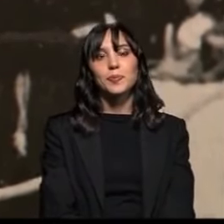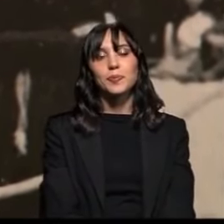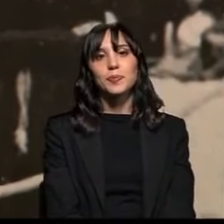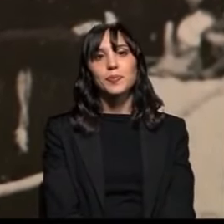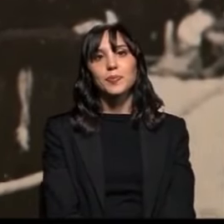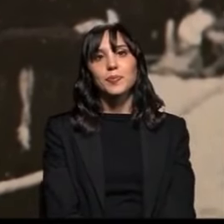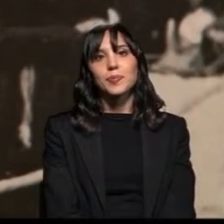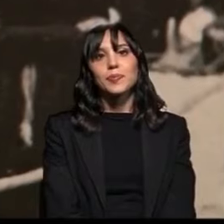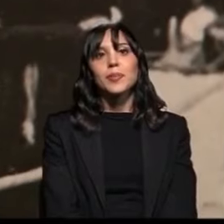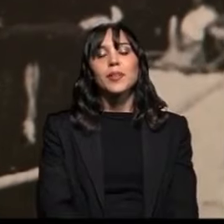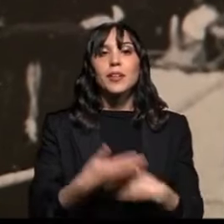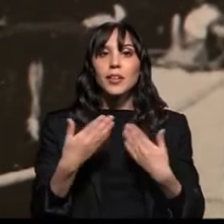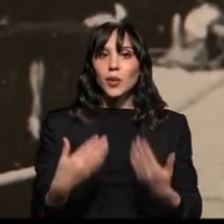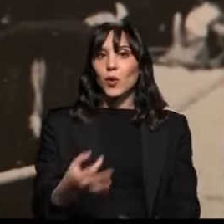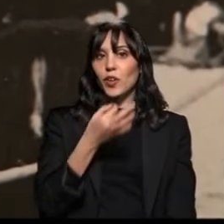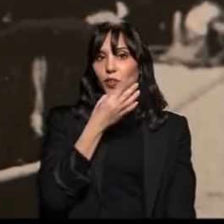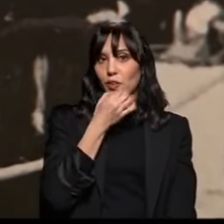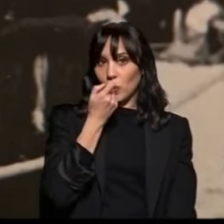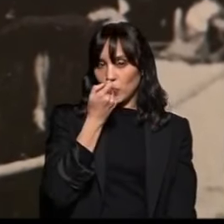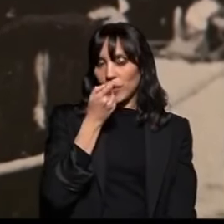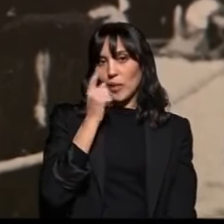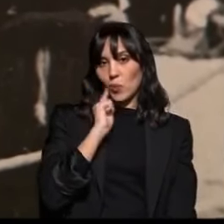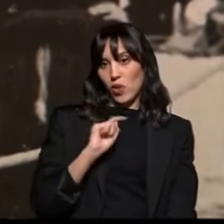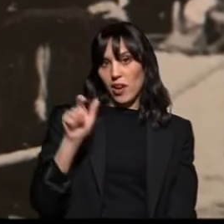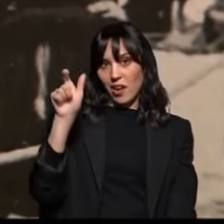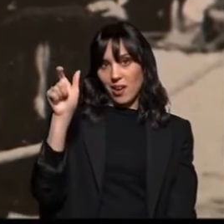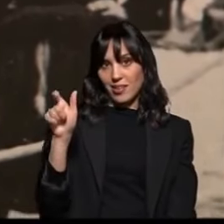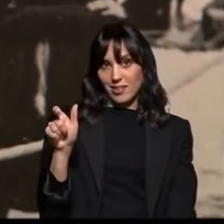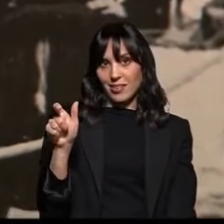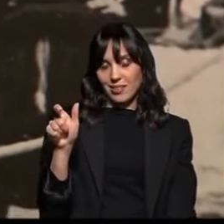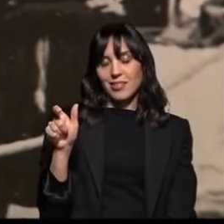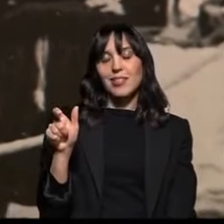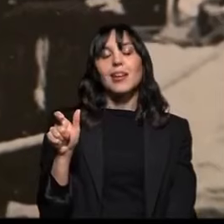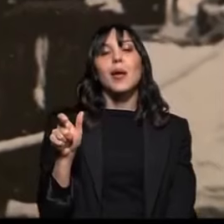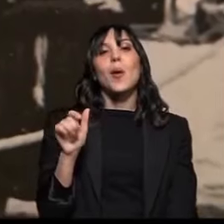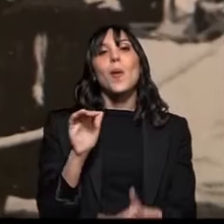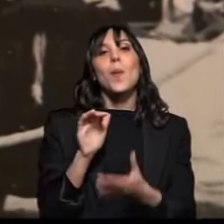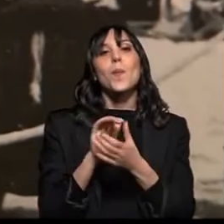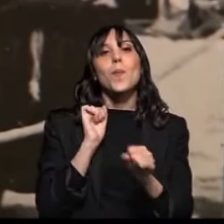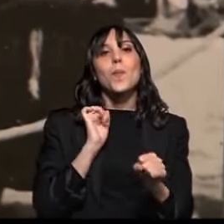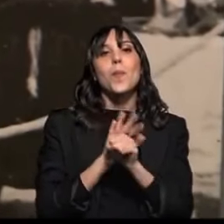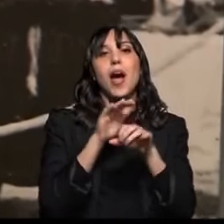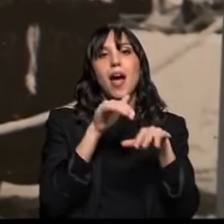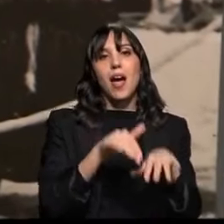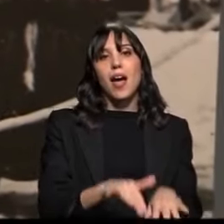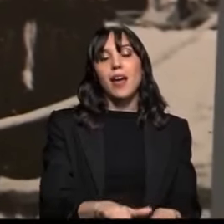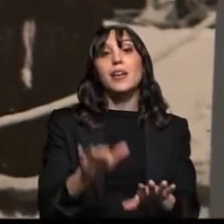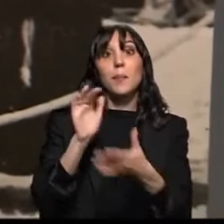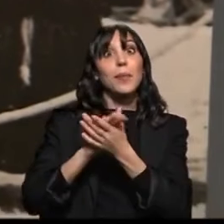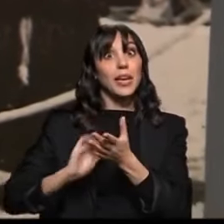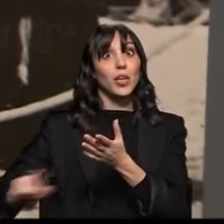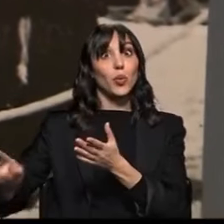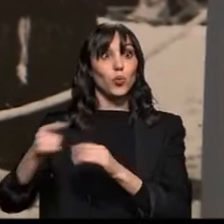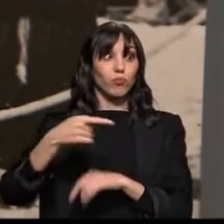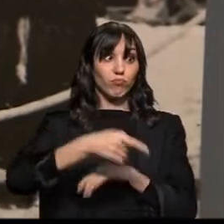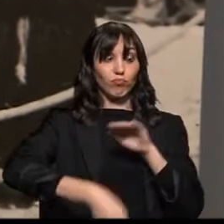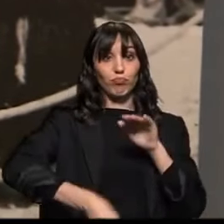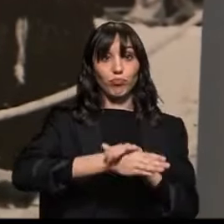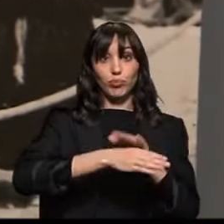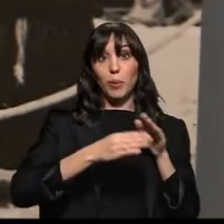Vamos então falar um bocadinho da mulher do mar. Quando o homem vai para o mar, a mulher fica em terra. Sim. E a fazer o